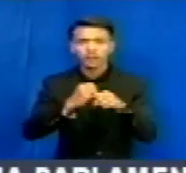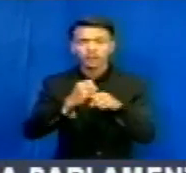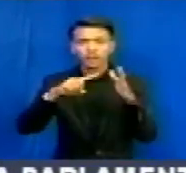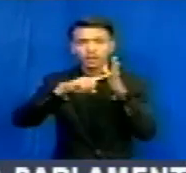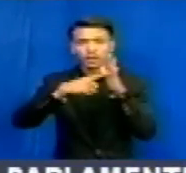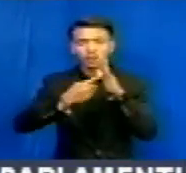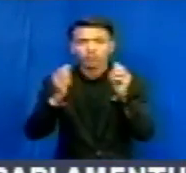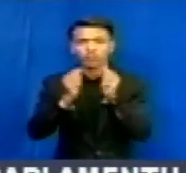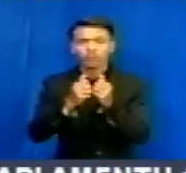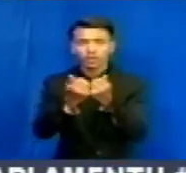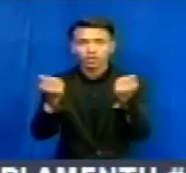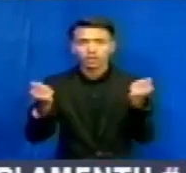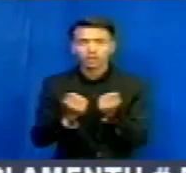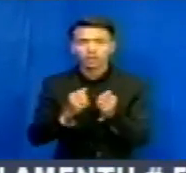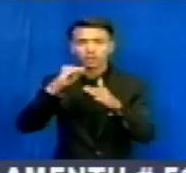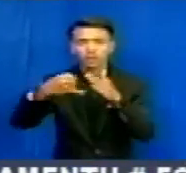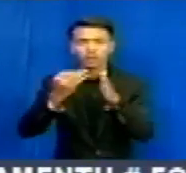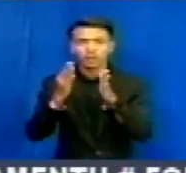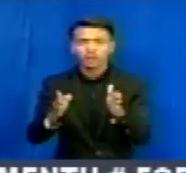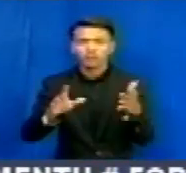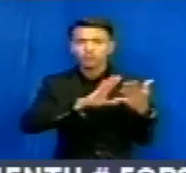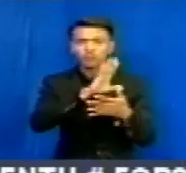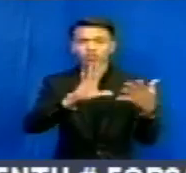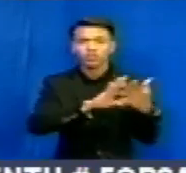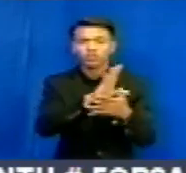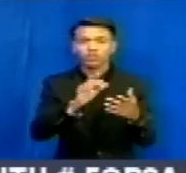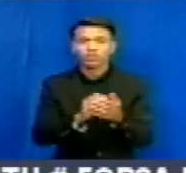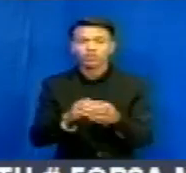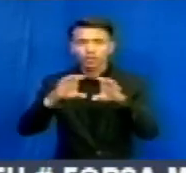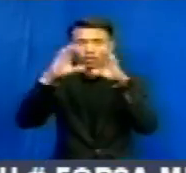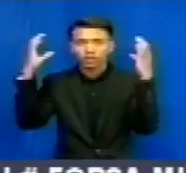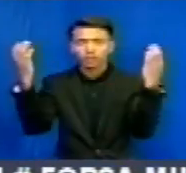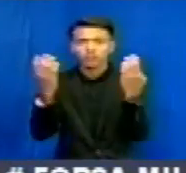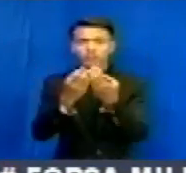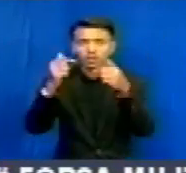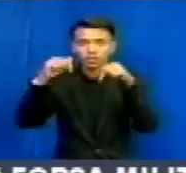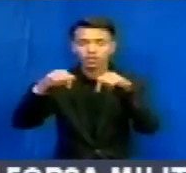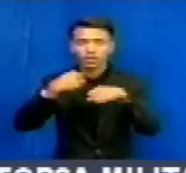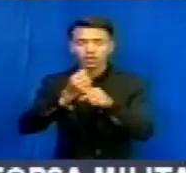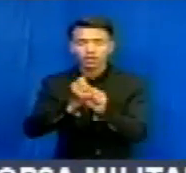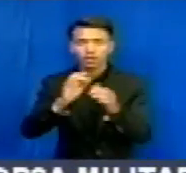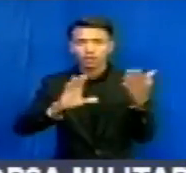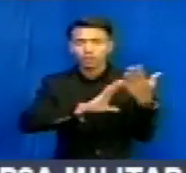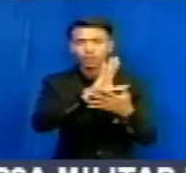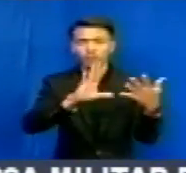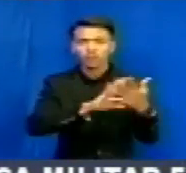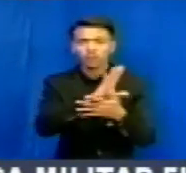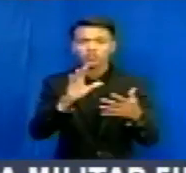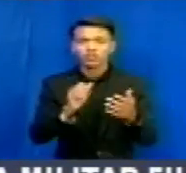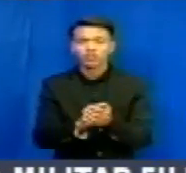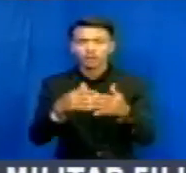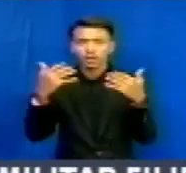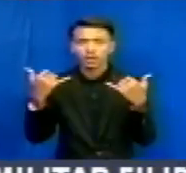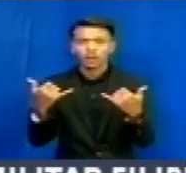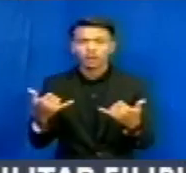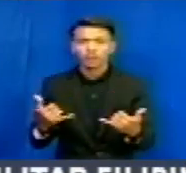asosiasi jurnalisasi lemak komemora, depois konsel de imprensa mai tan konsel ko halu komemorasi. I